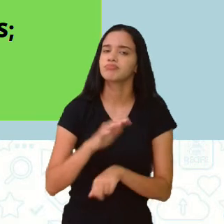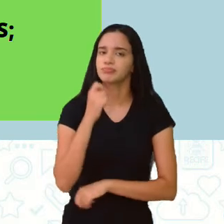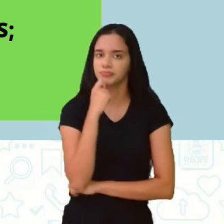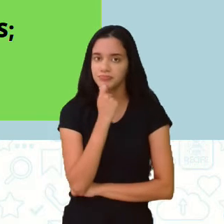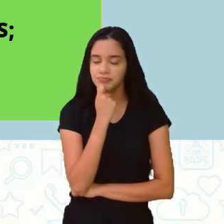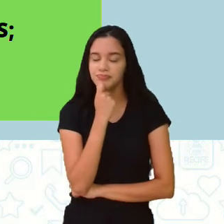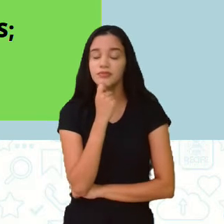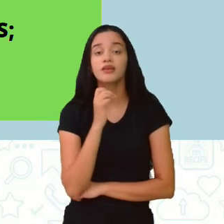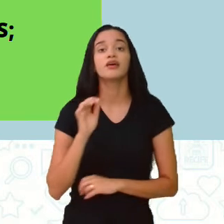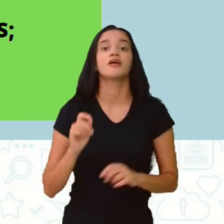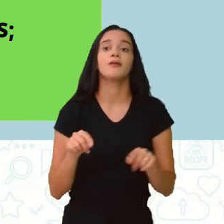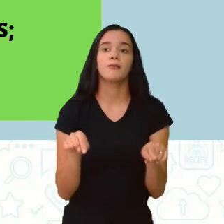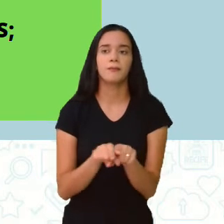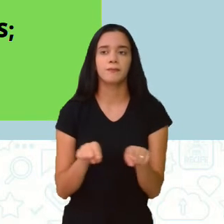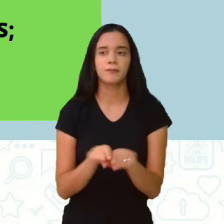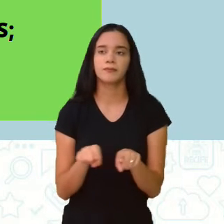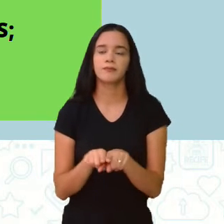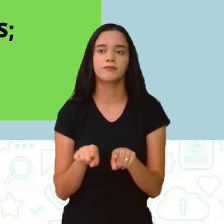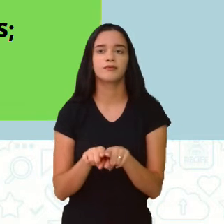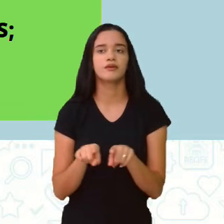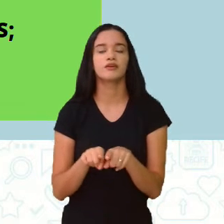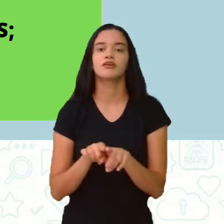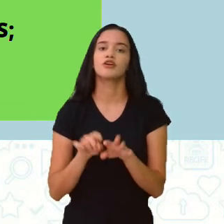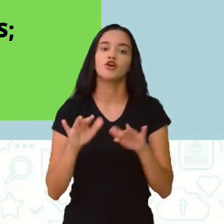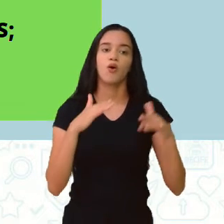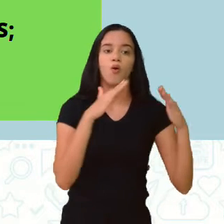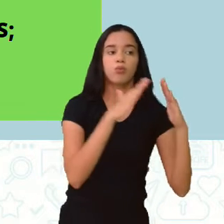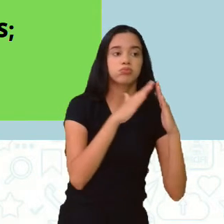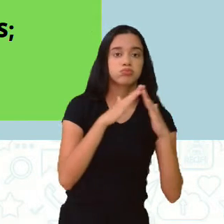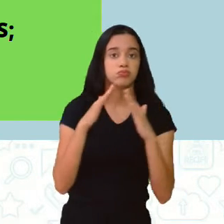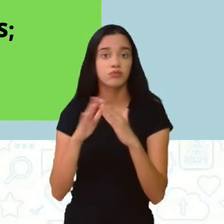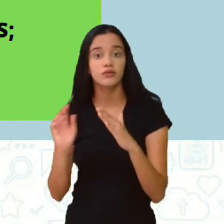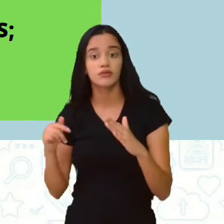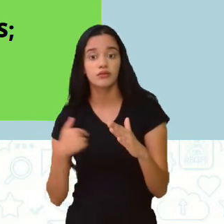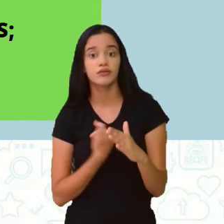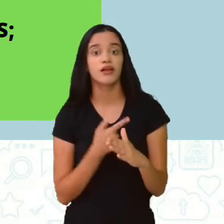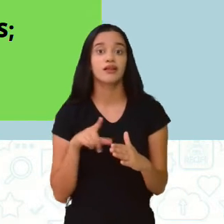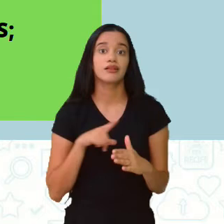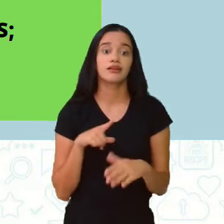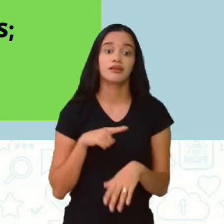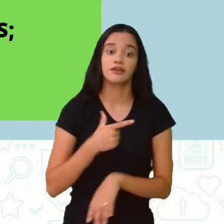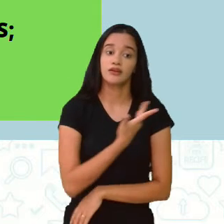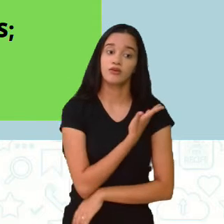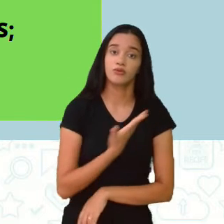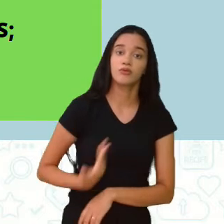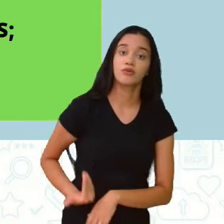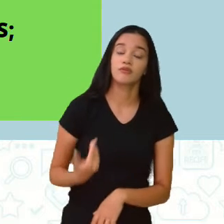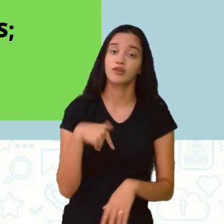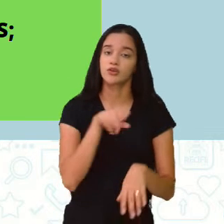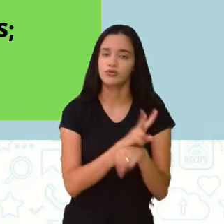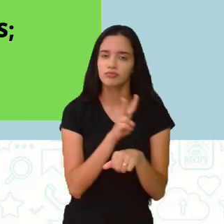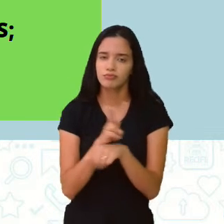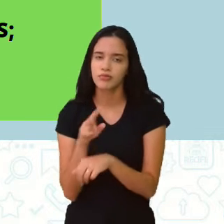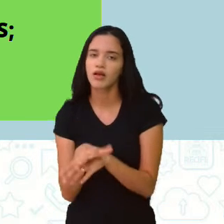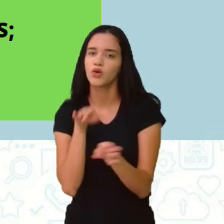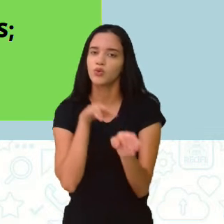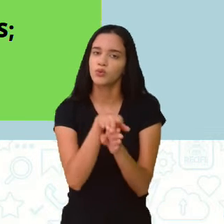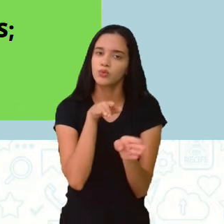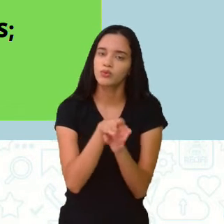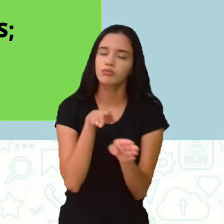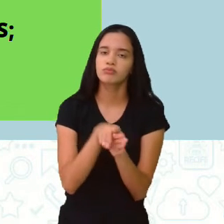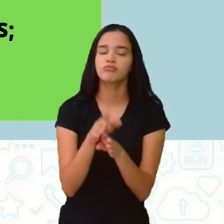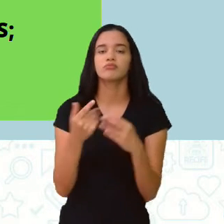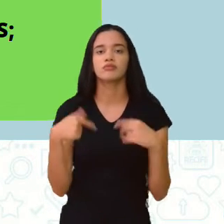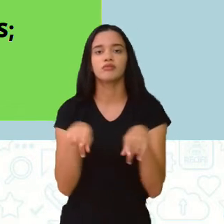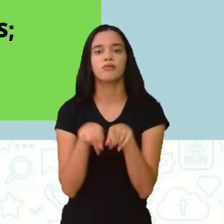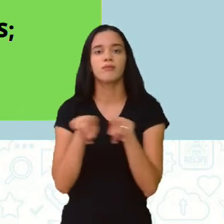Uma ocupação ordenada de suas margens. Para isso, nós temos que ter os órgãos competentes que fiscalizem e que orientem. Nós